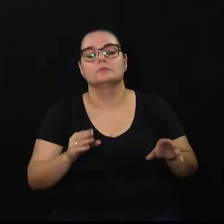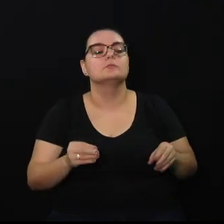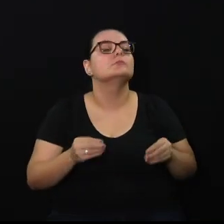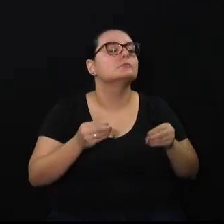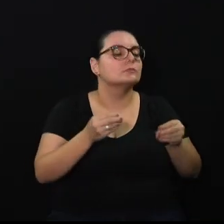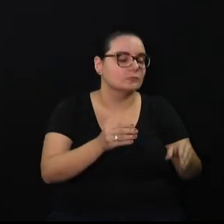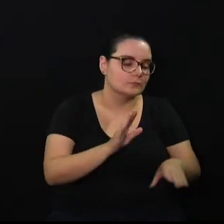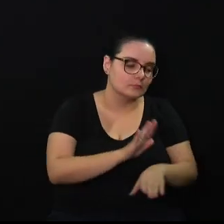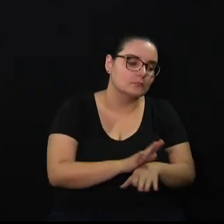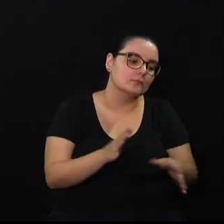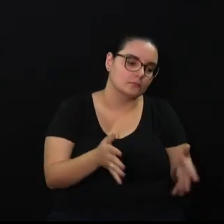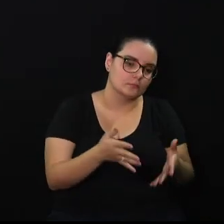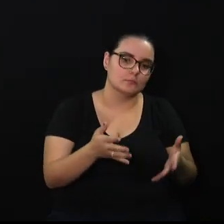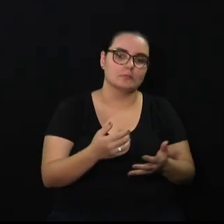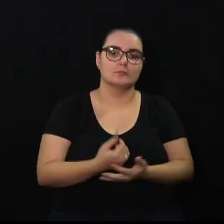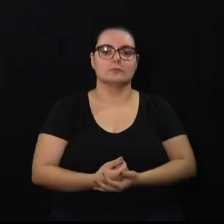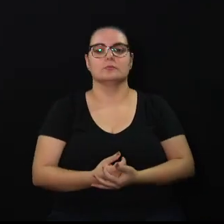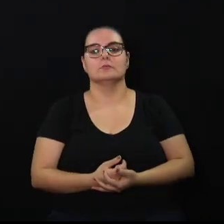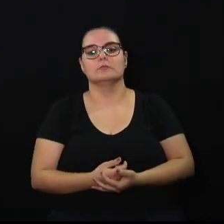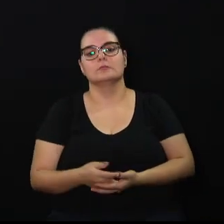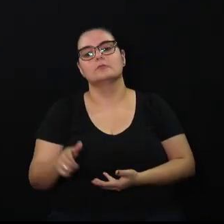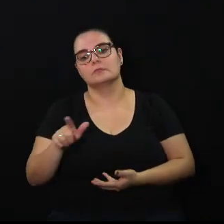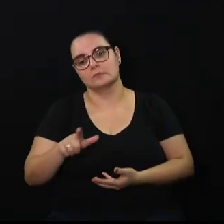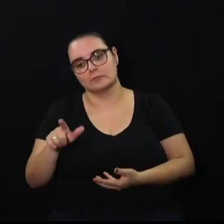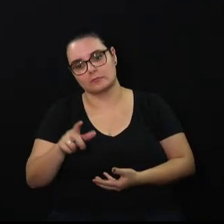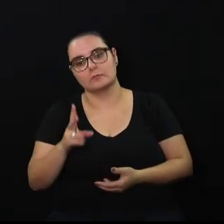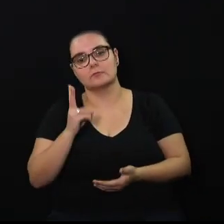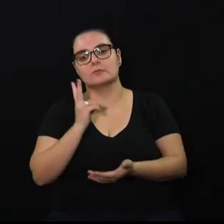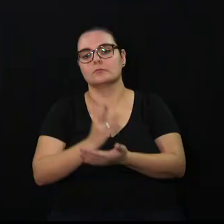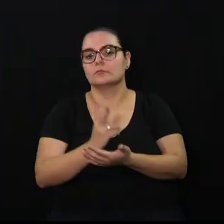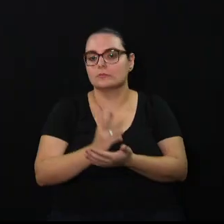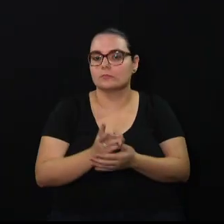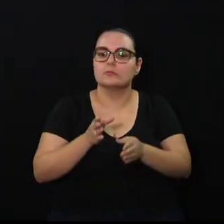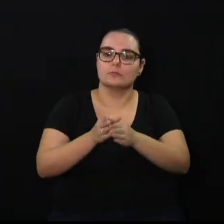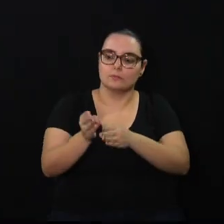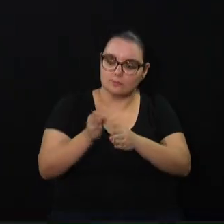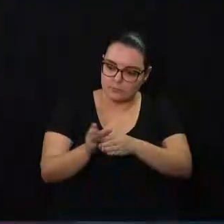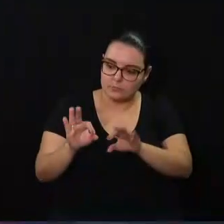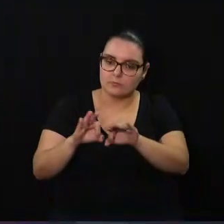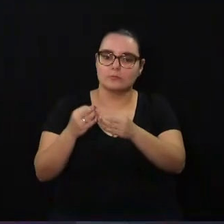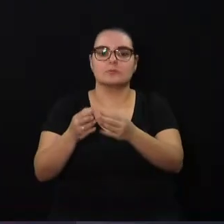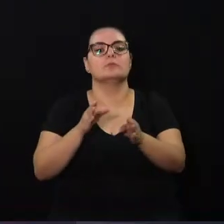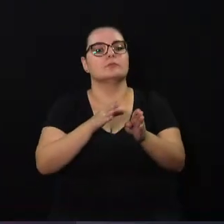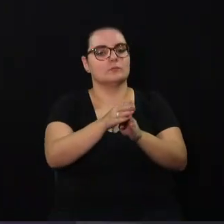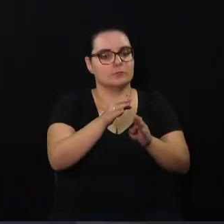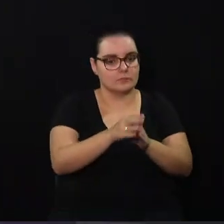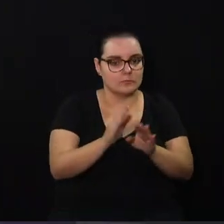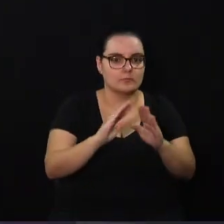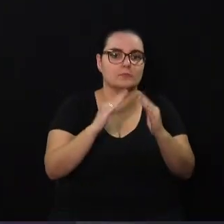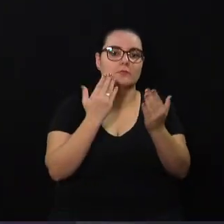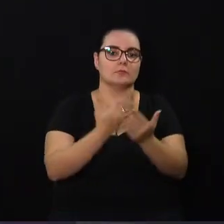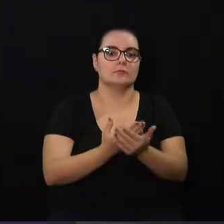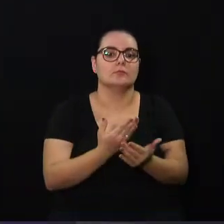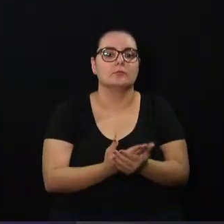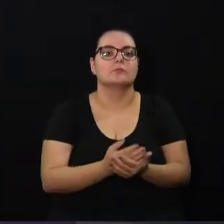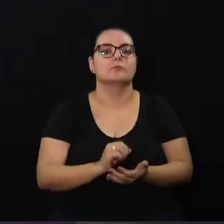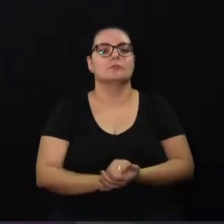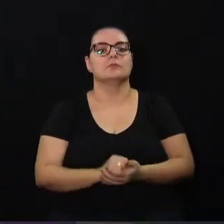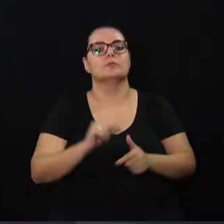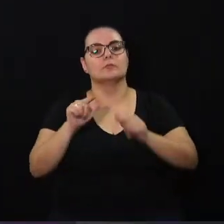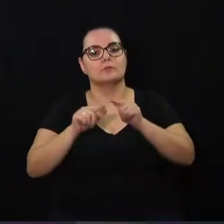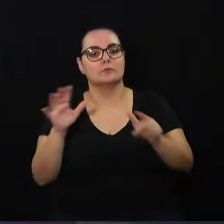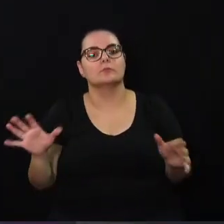e claro sempre orientações a família orientações na escola eu acho que o trabalho em conjunto